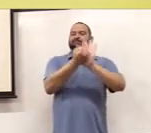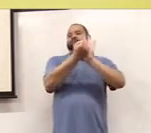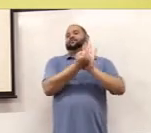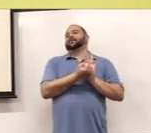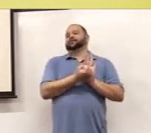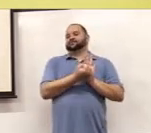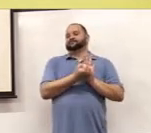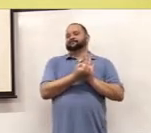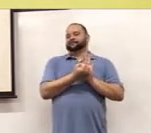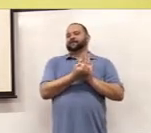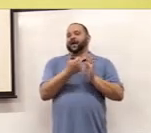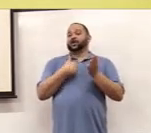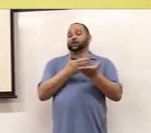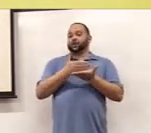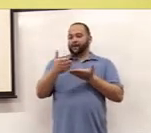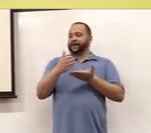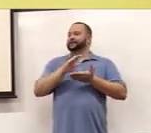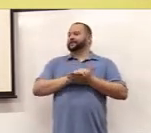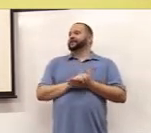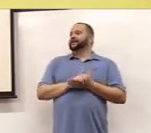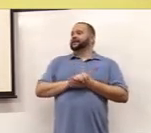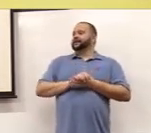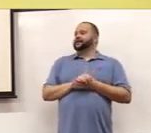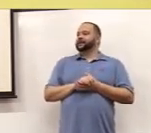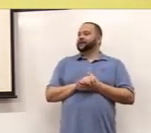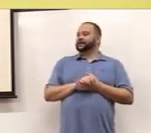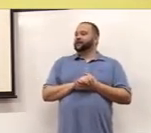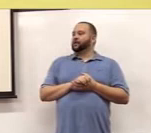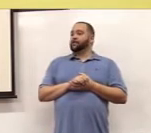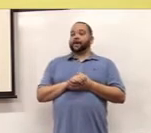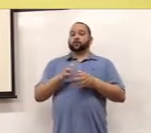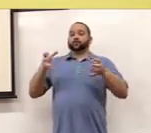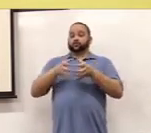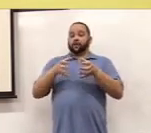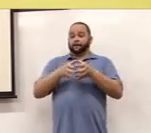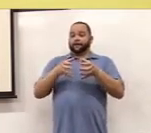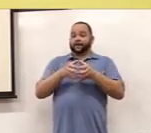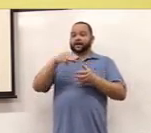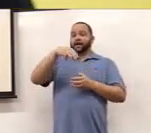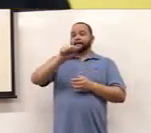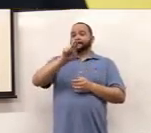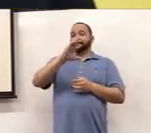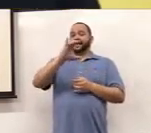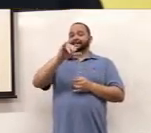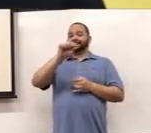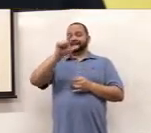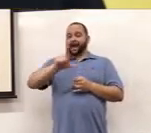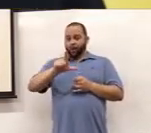dessa história. Aí entra o esquerdo do quarto movimento, a banda marcial